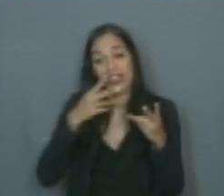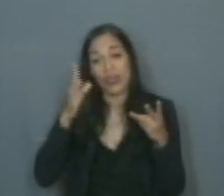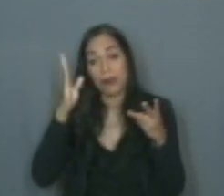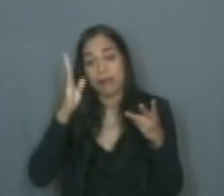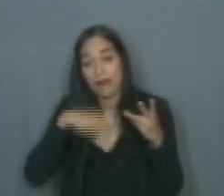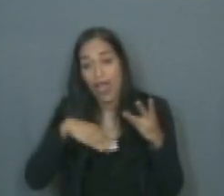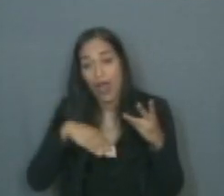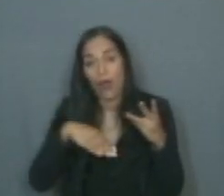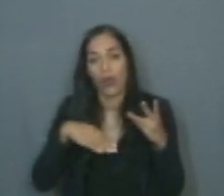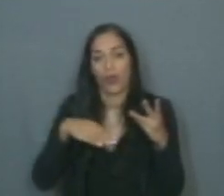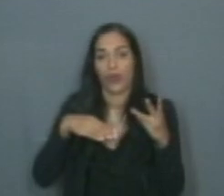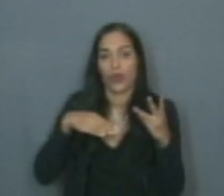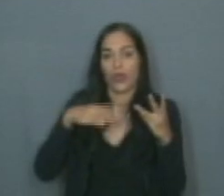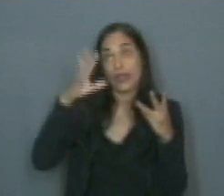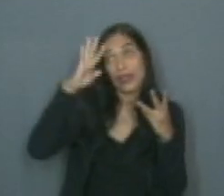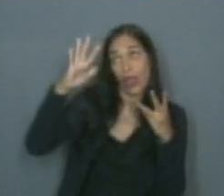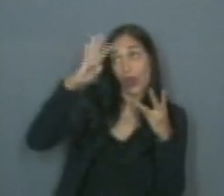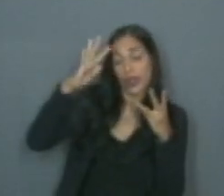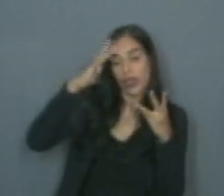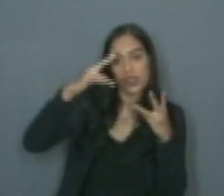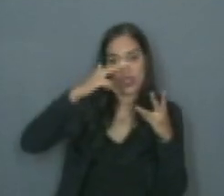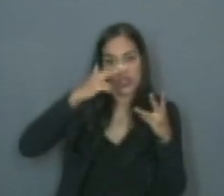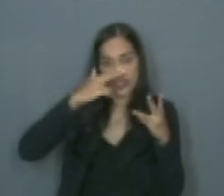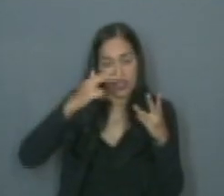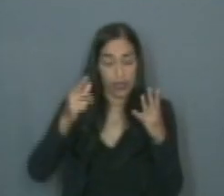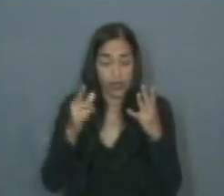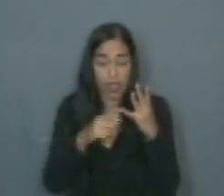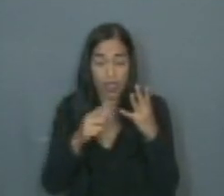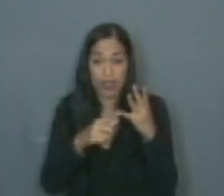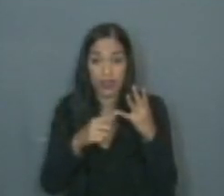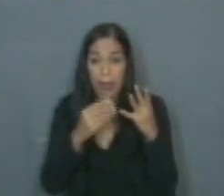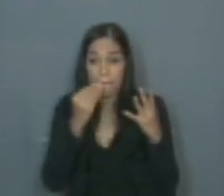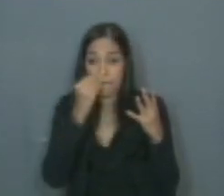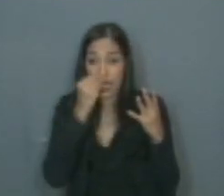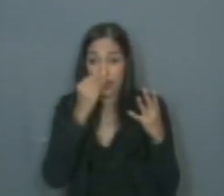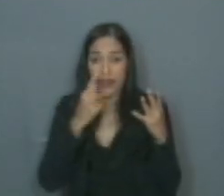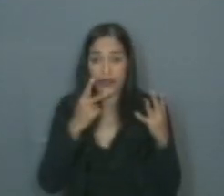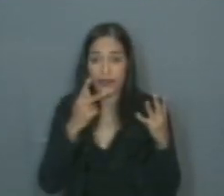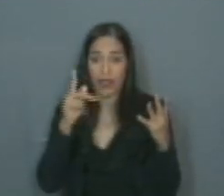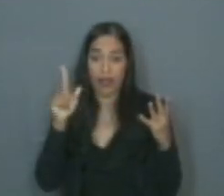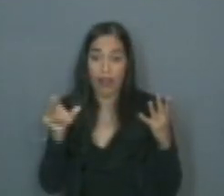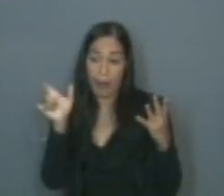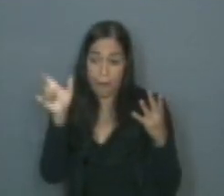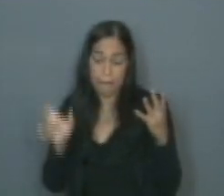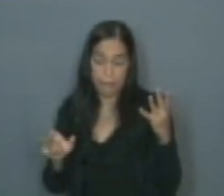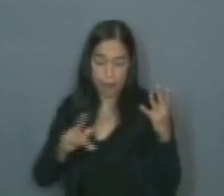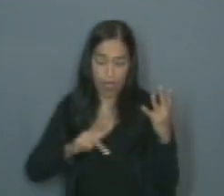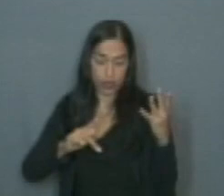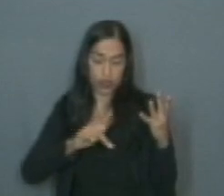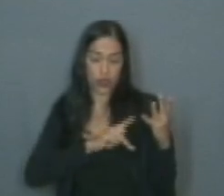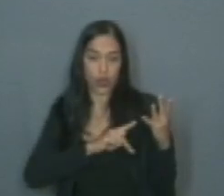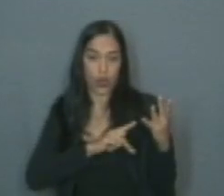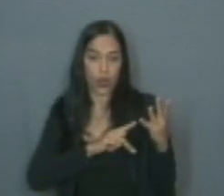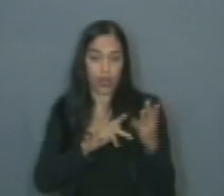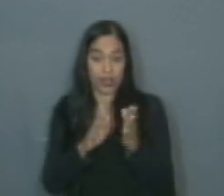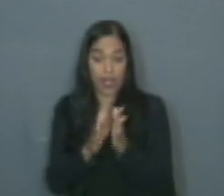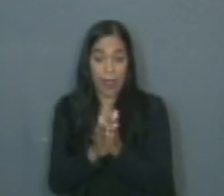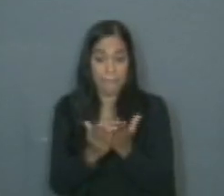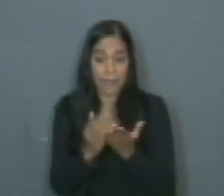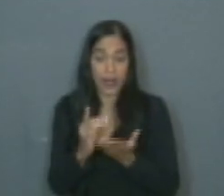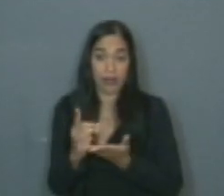dogmas cristãs, e ainda vem um palhaço que se autoproclama pastor, fala que a Bíblia era uma